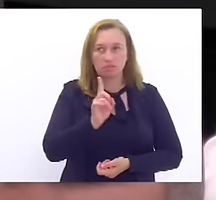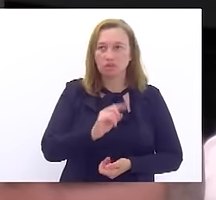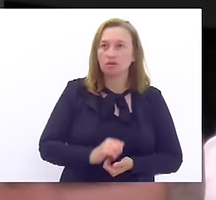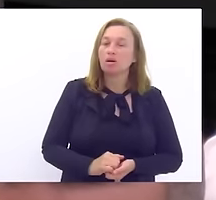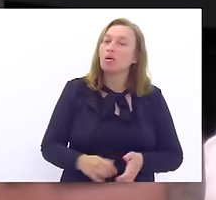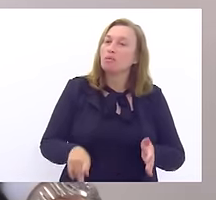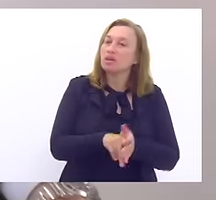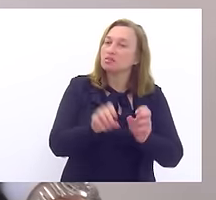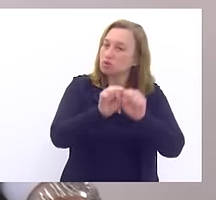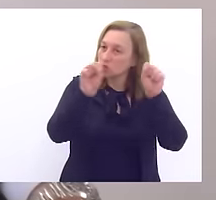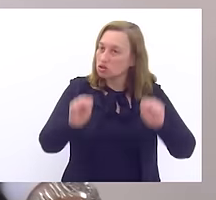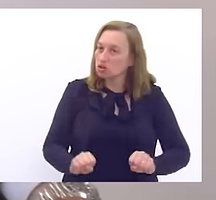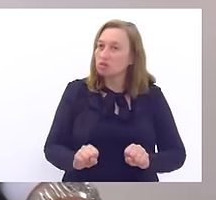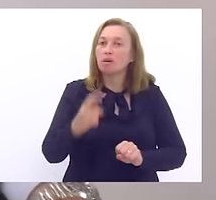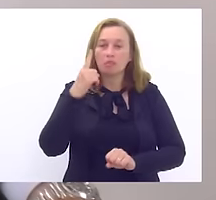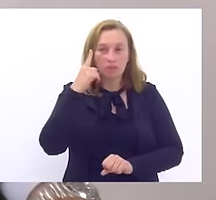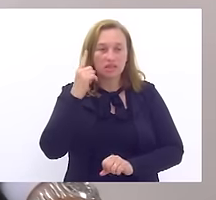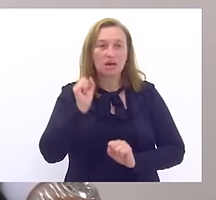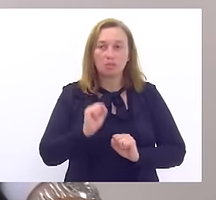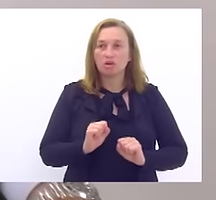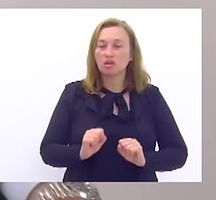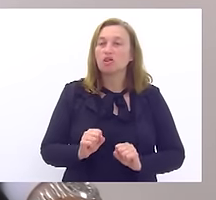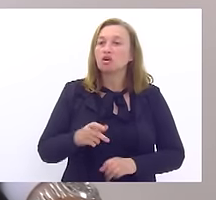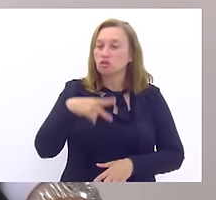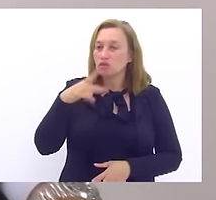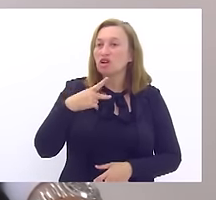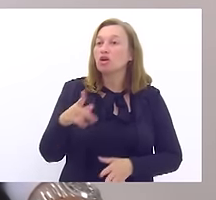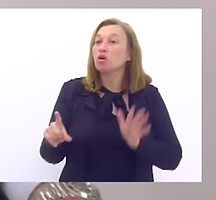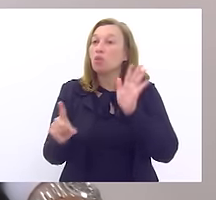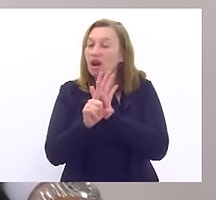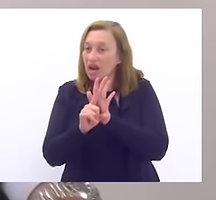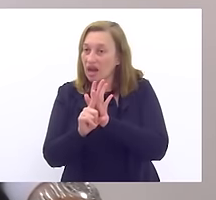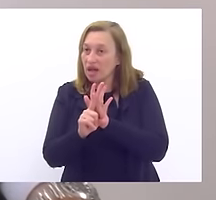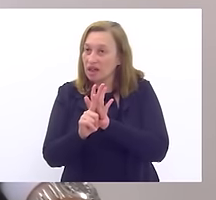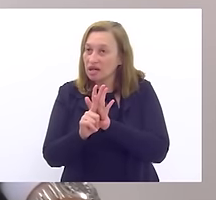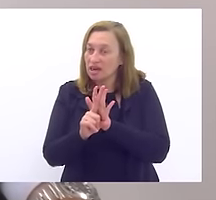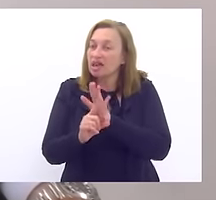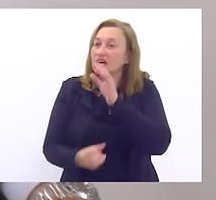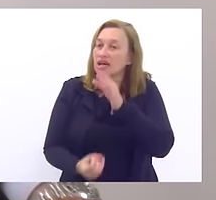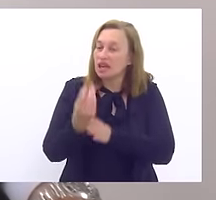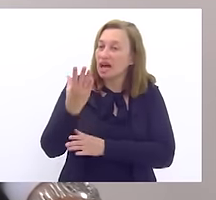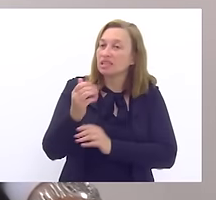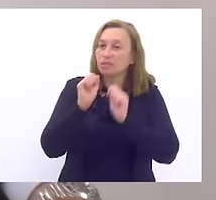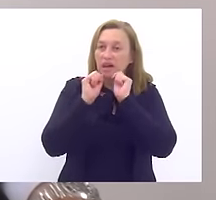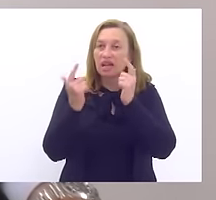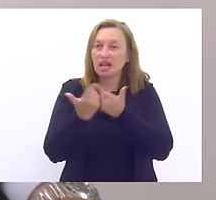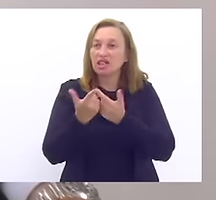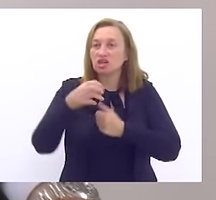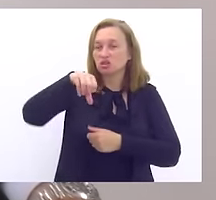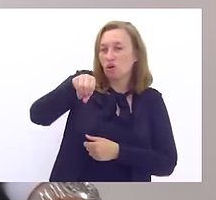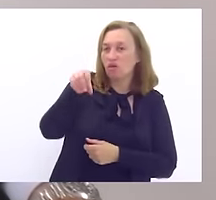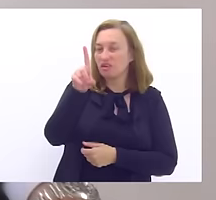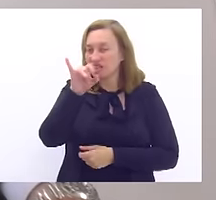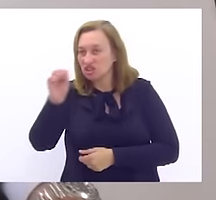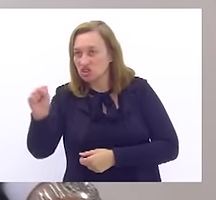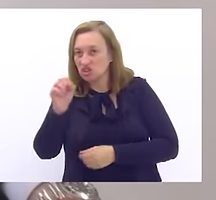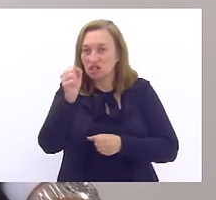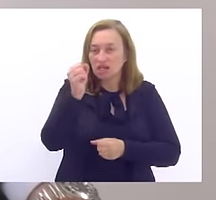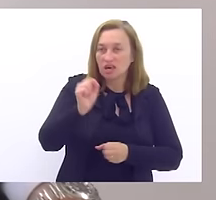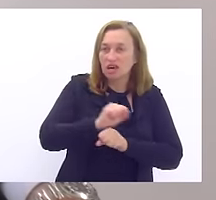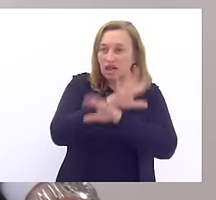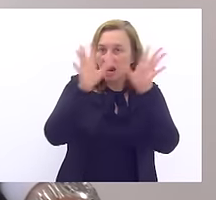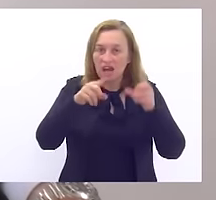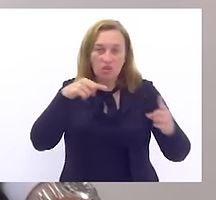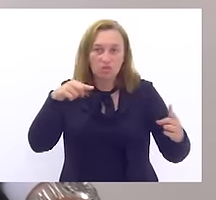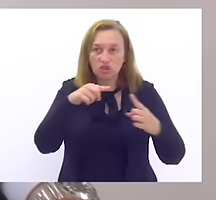a gente pode pensar dessa forma eu tô lhe dizendo que uma lei feita por essa casa determina um prazo de 90 dias de forma Clara e objetiva